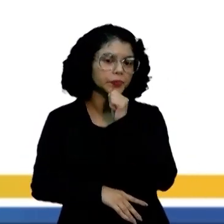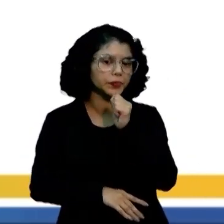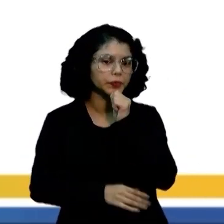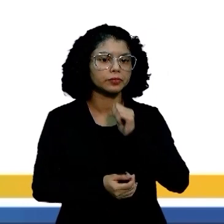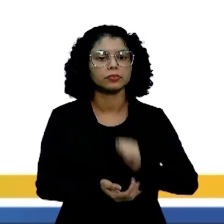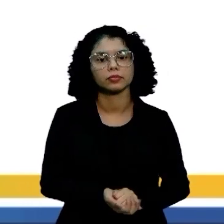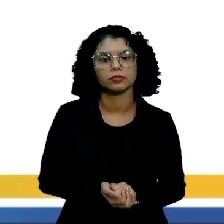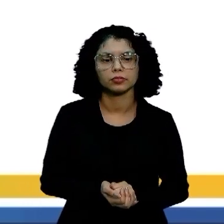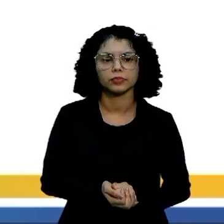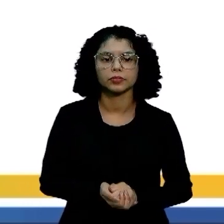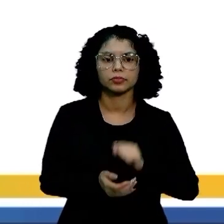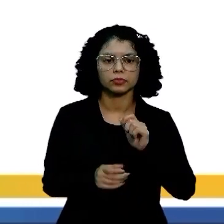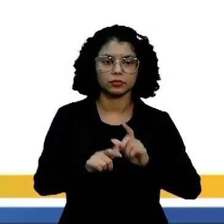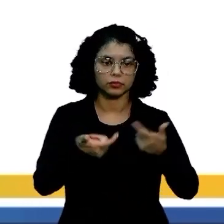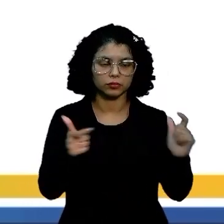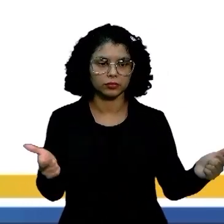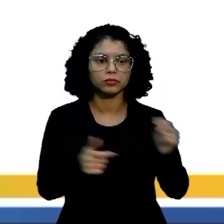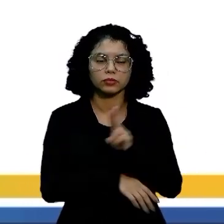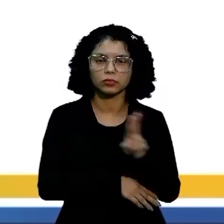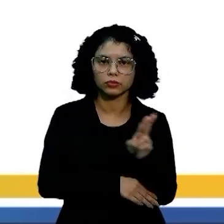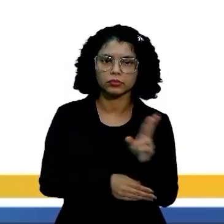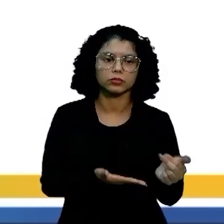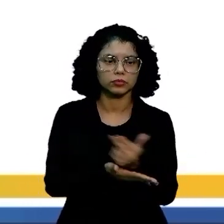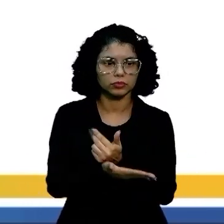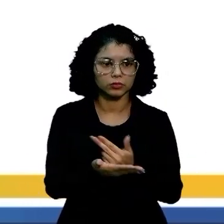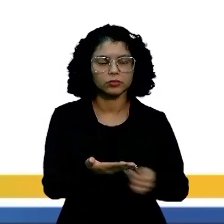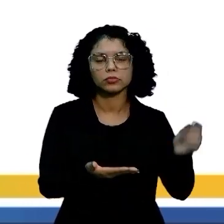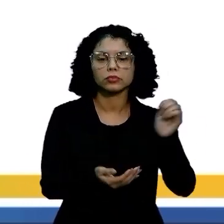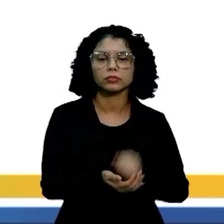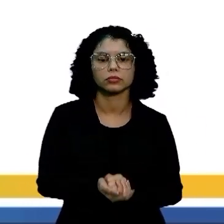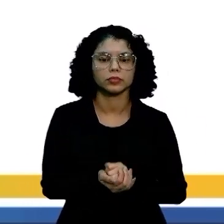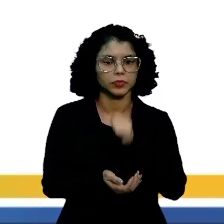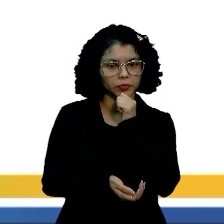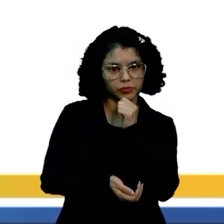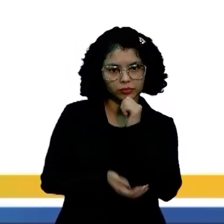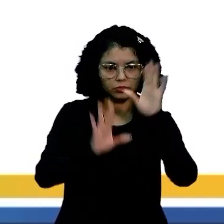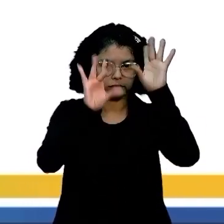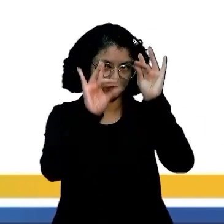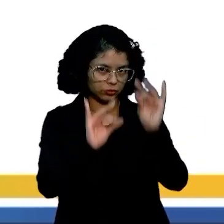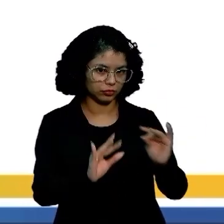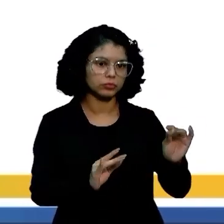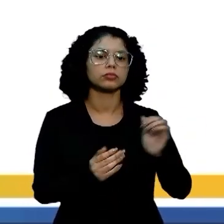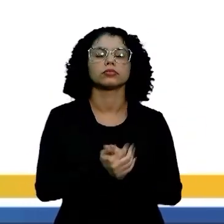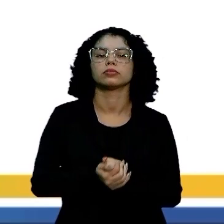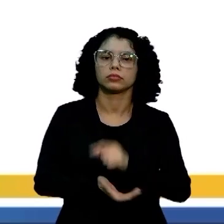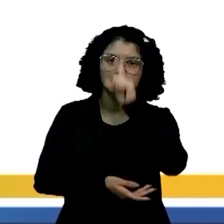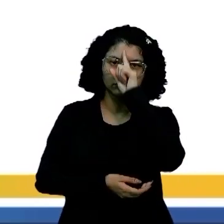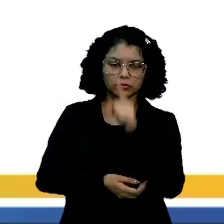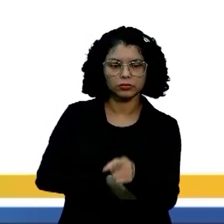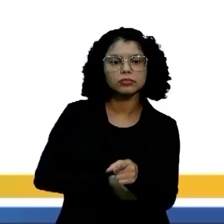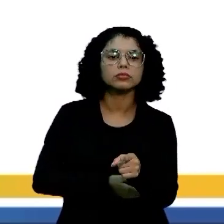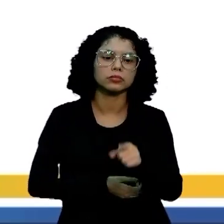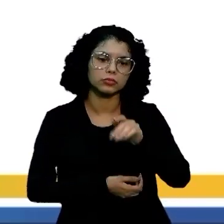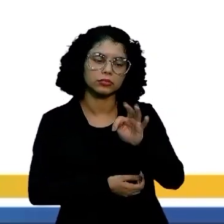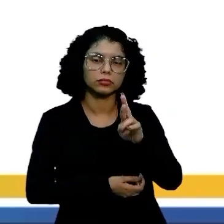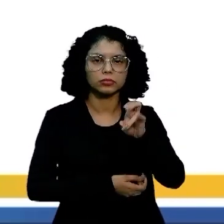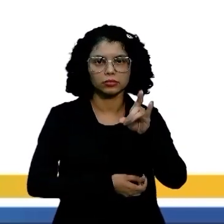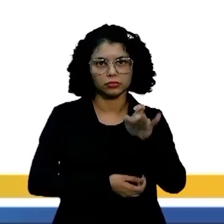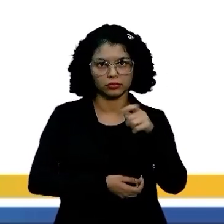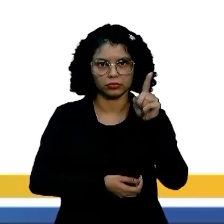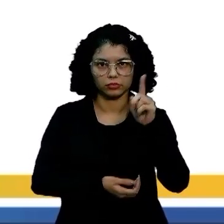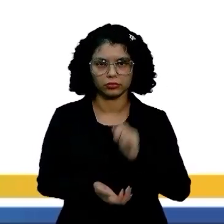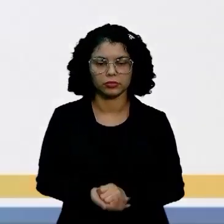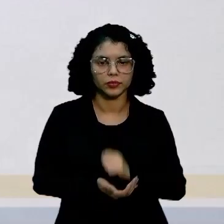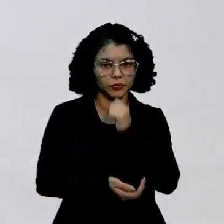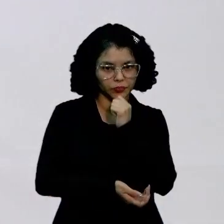além de Aleijadinho, o grande nome da arte barroca mineira, destacam-se as pinturas do mestre Ataíde. Isso